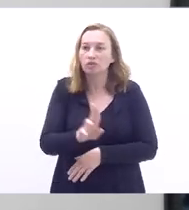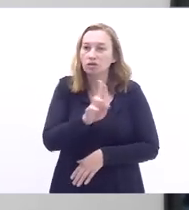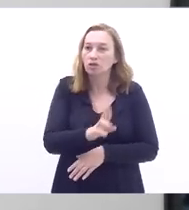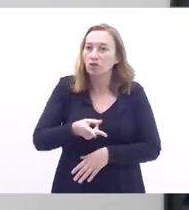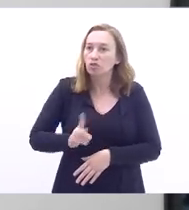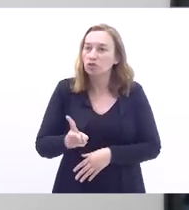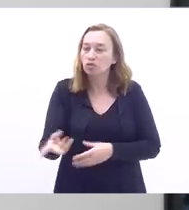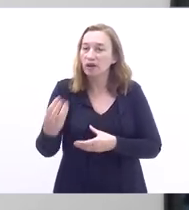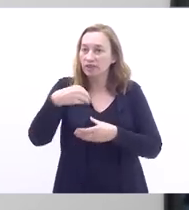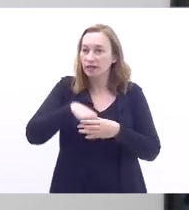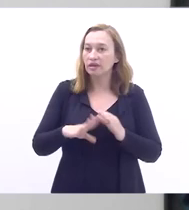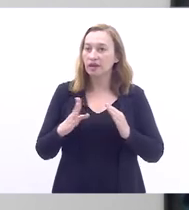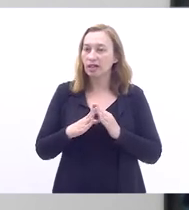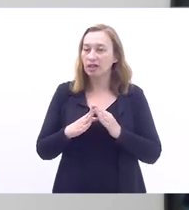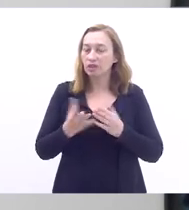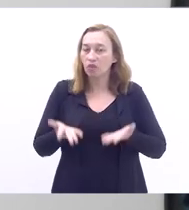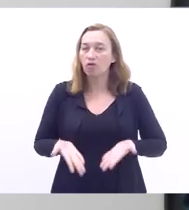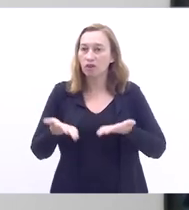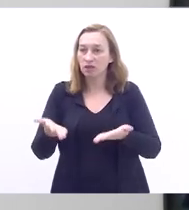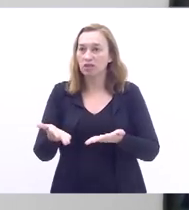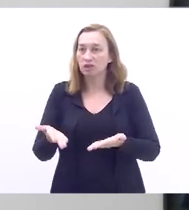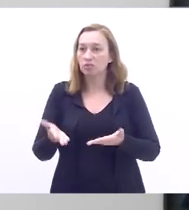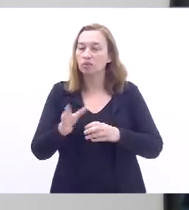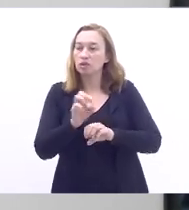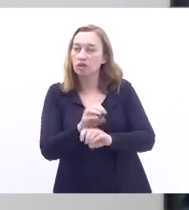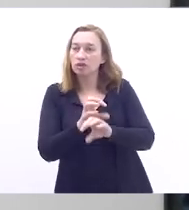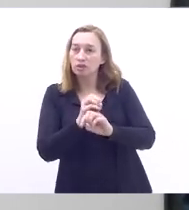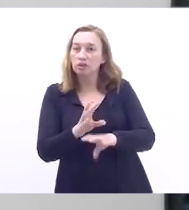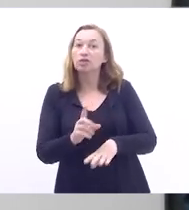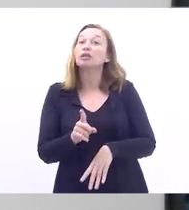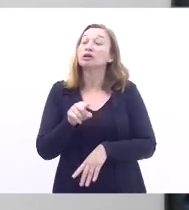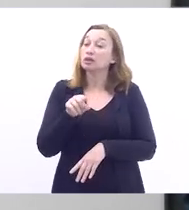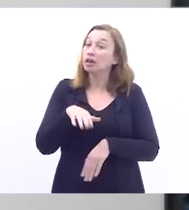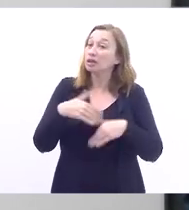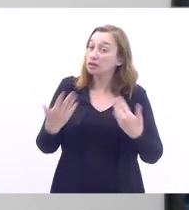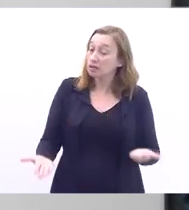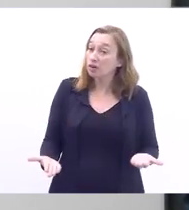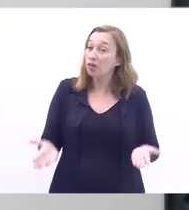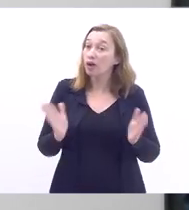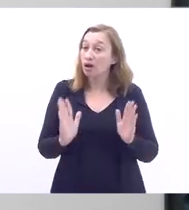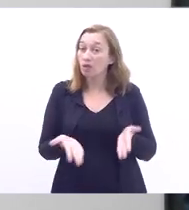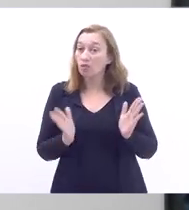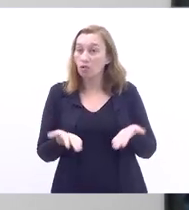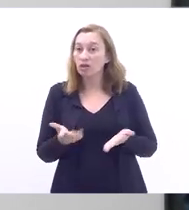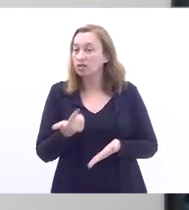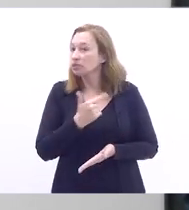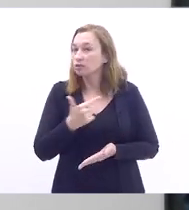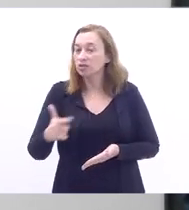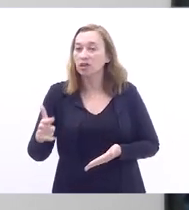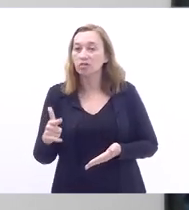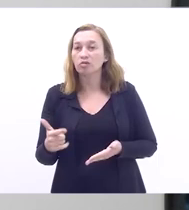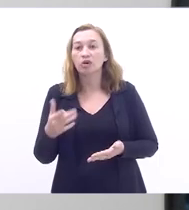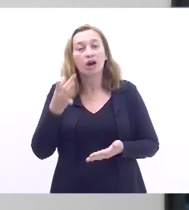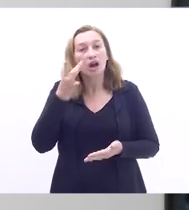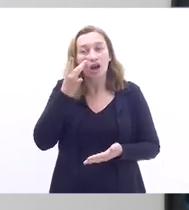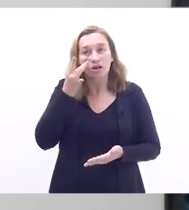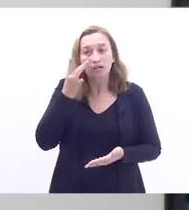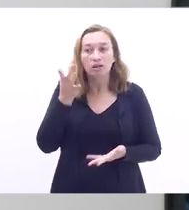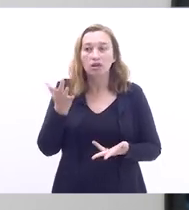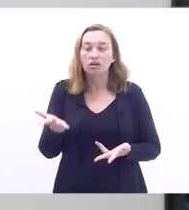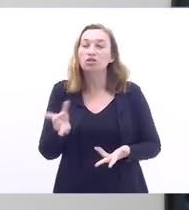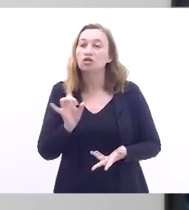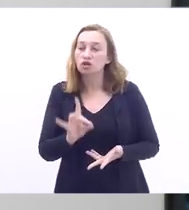continuar dentro da sua casa oferecendo conteúdo Então nesse meio que tá metendo não temos aulas e obrigada